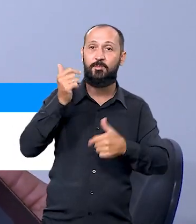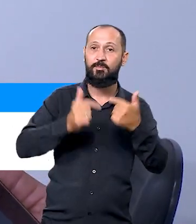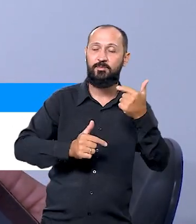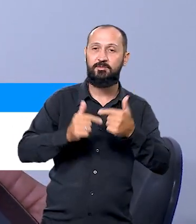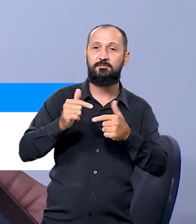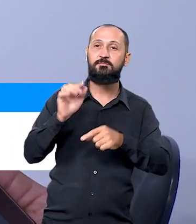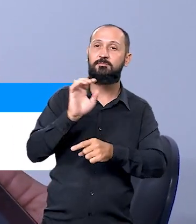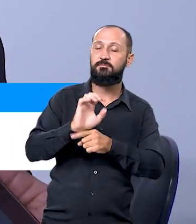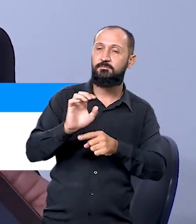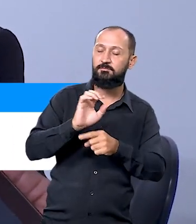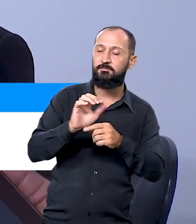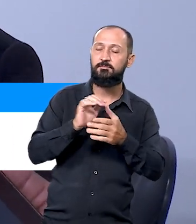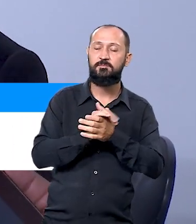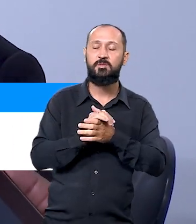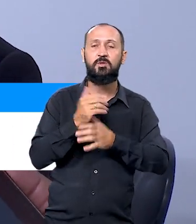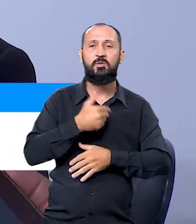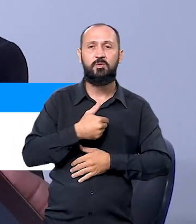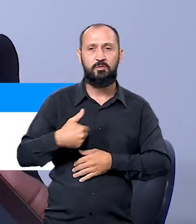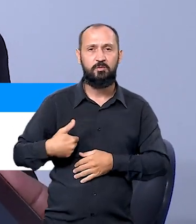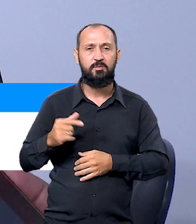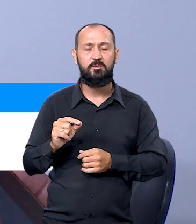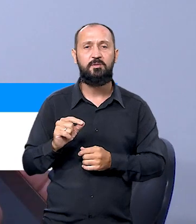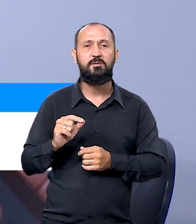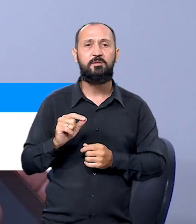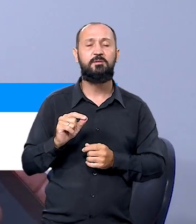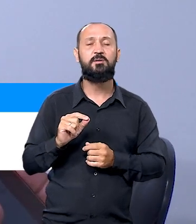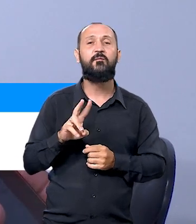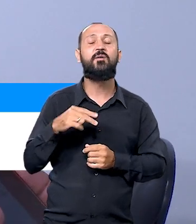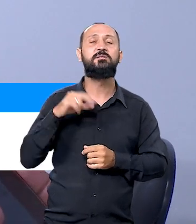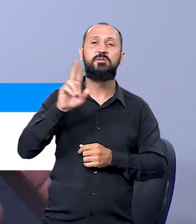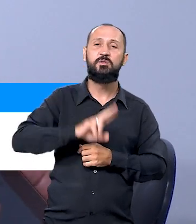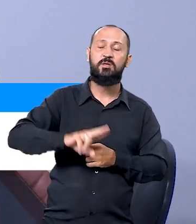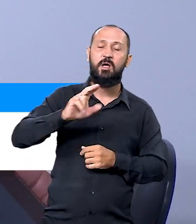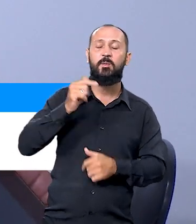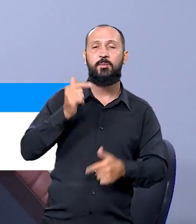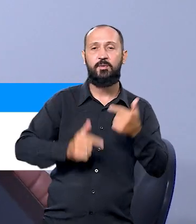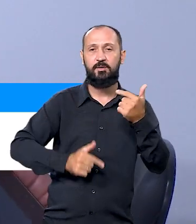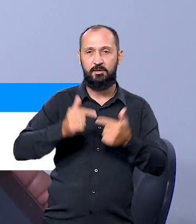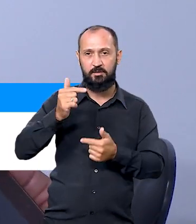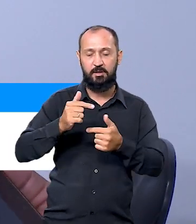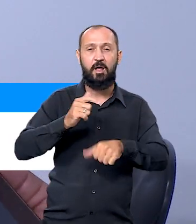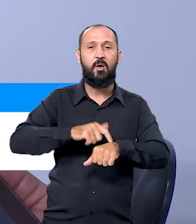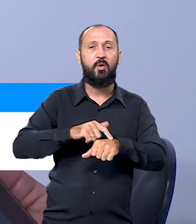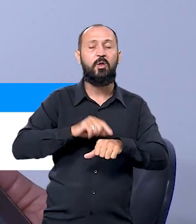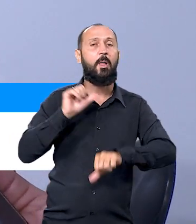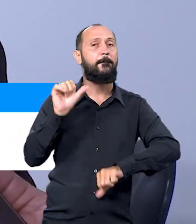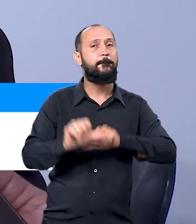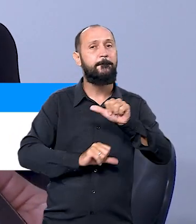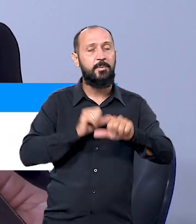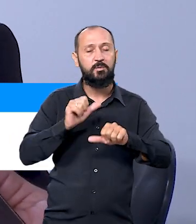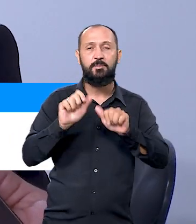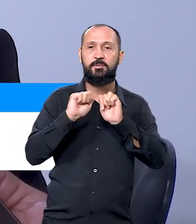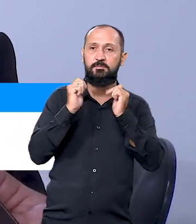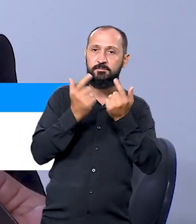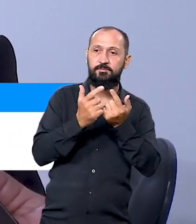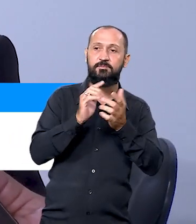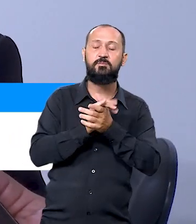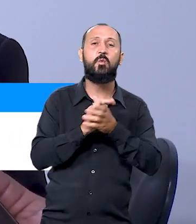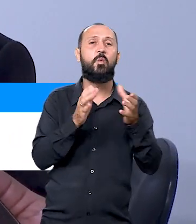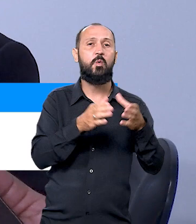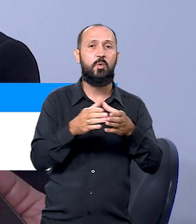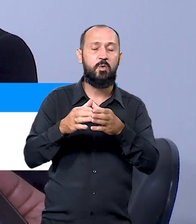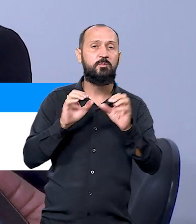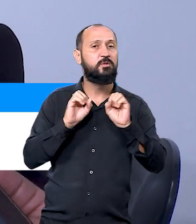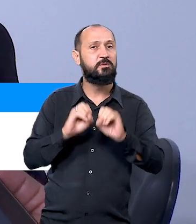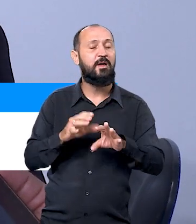uma política de estado Deixa de ser uma ação de governo e ela é passa a ser tratado como política de estado isso acontece quando ela passa pela Assembleia